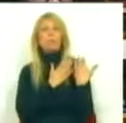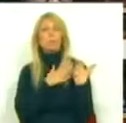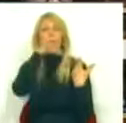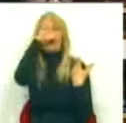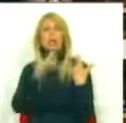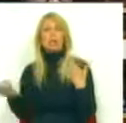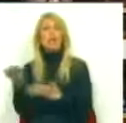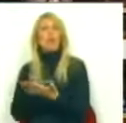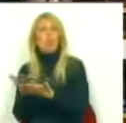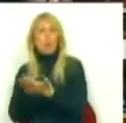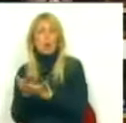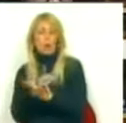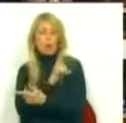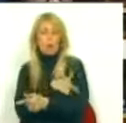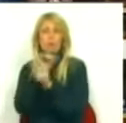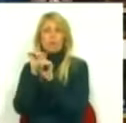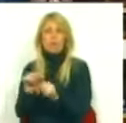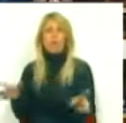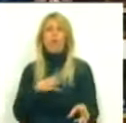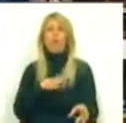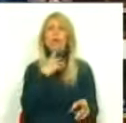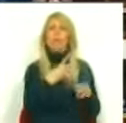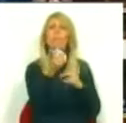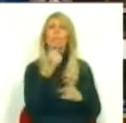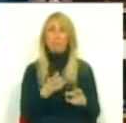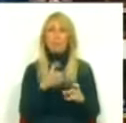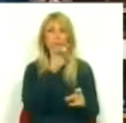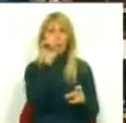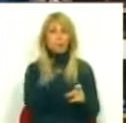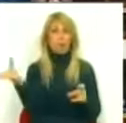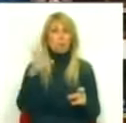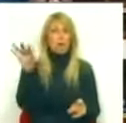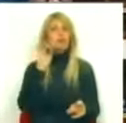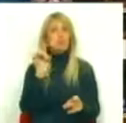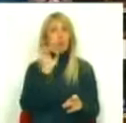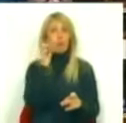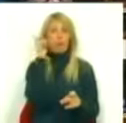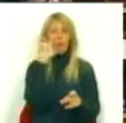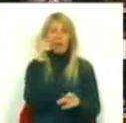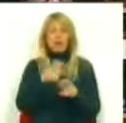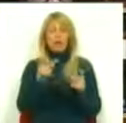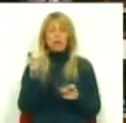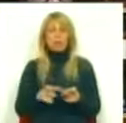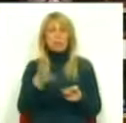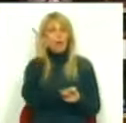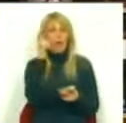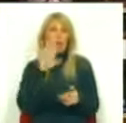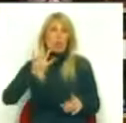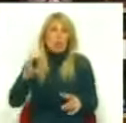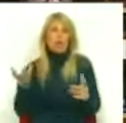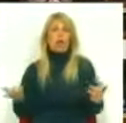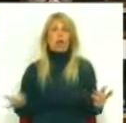que eu queria perguntar-lhe, Sr. Primeiro-Ministro, que é a questão efetivamente mais importante para a vida das pessoas e para a vida do